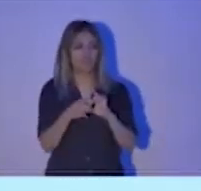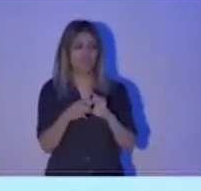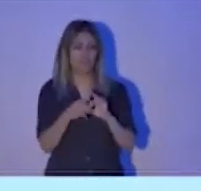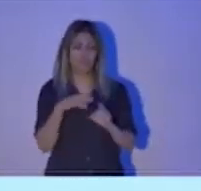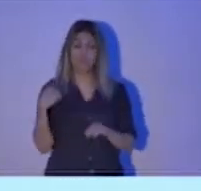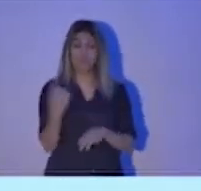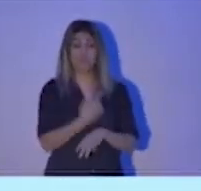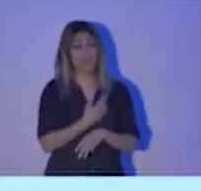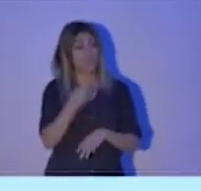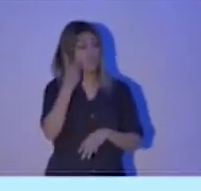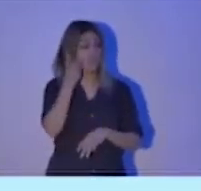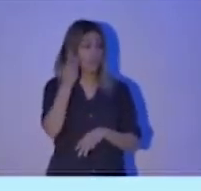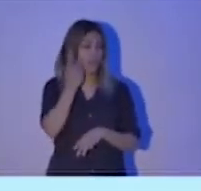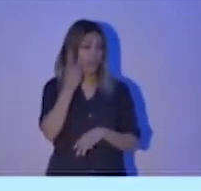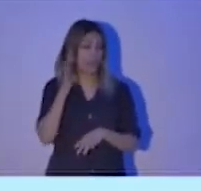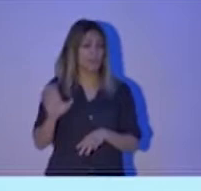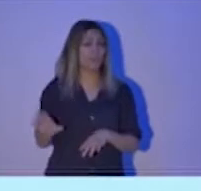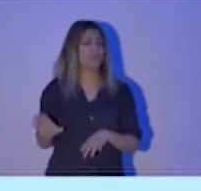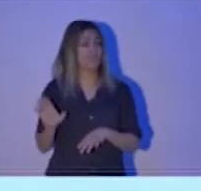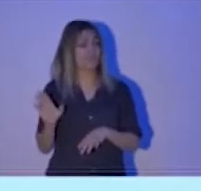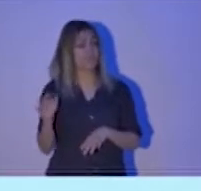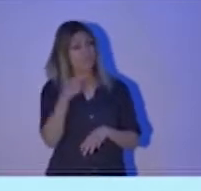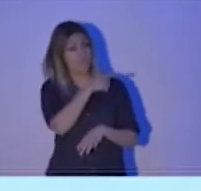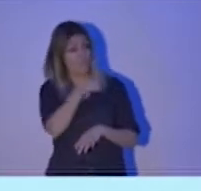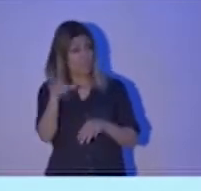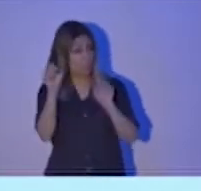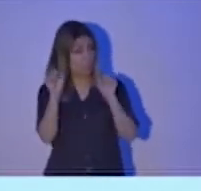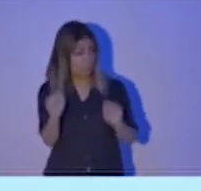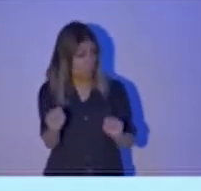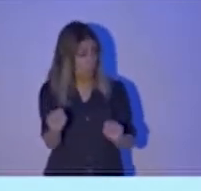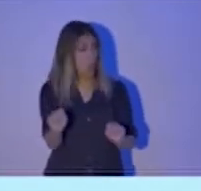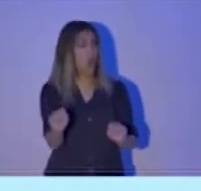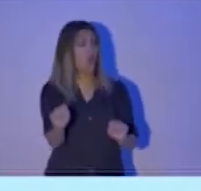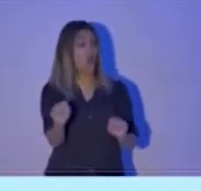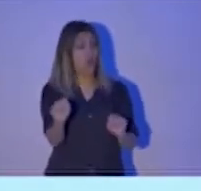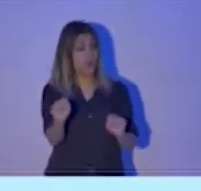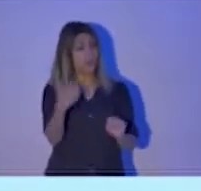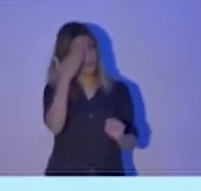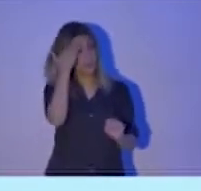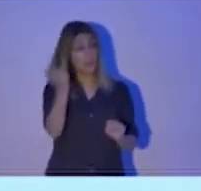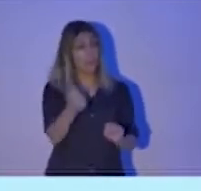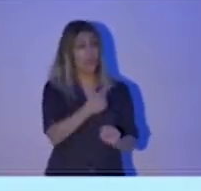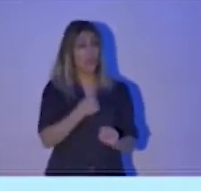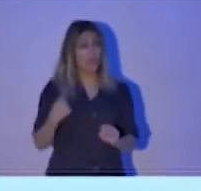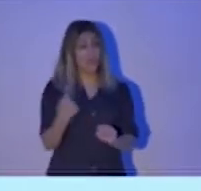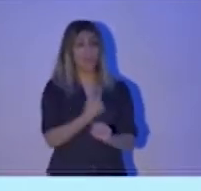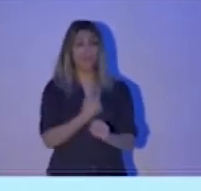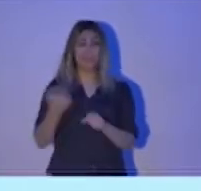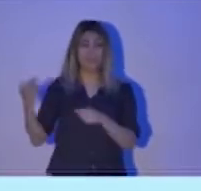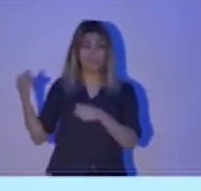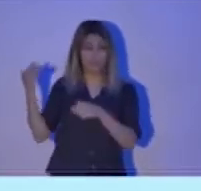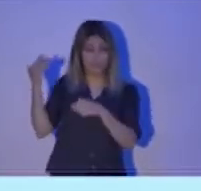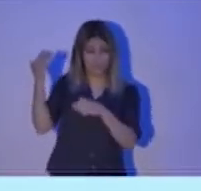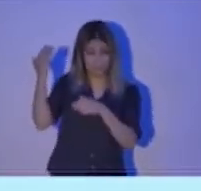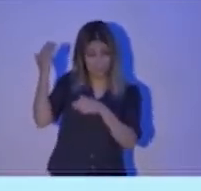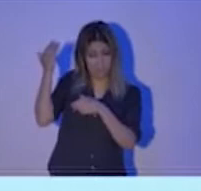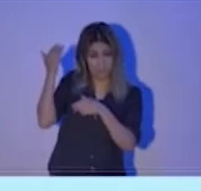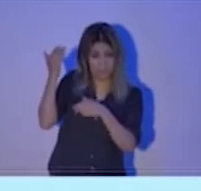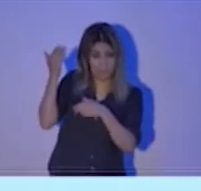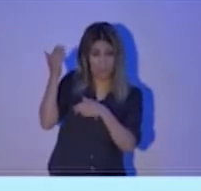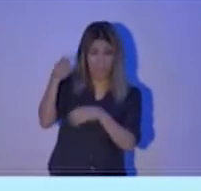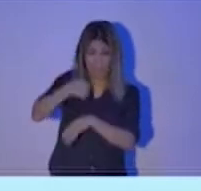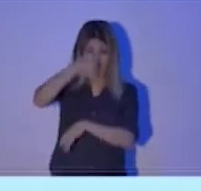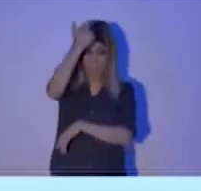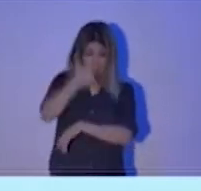em torno do tema. Então, vocês podem contar conosco, lá na Secretaria de Educação Básica, vocês têm alguém que é o